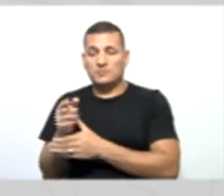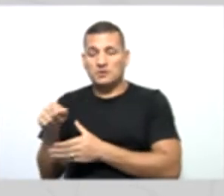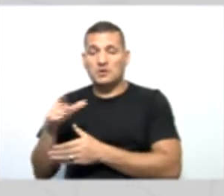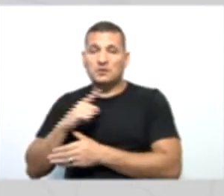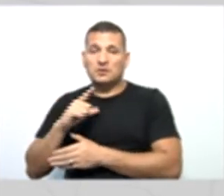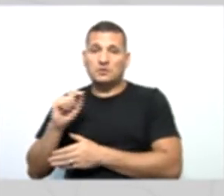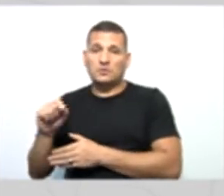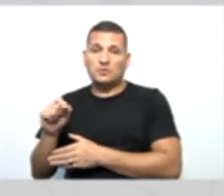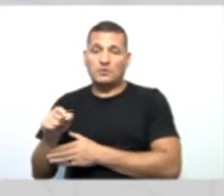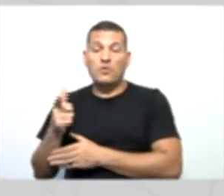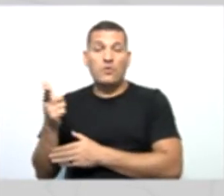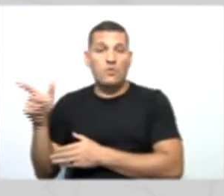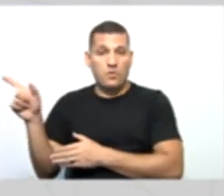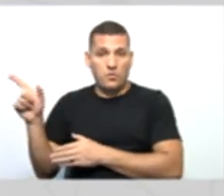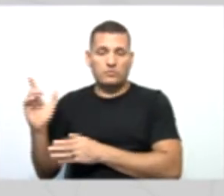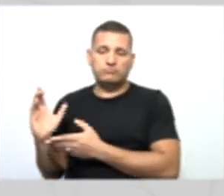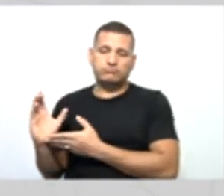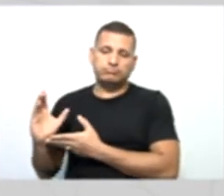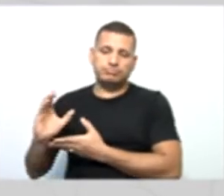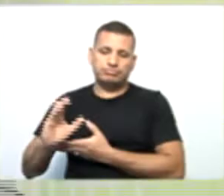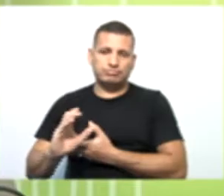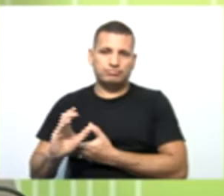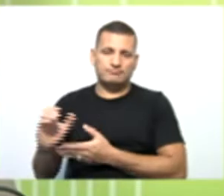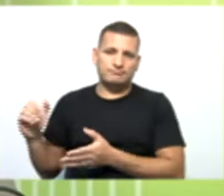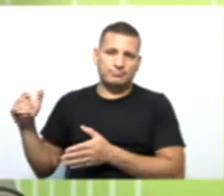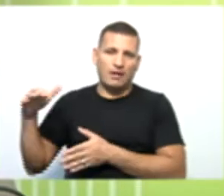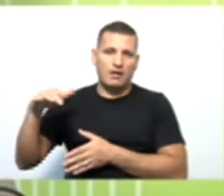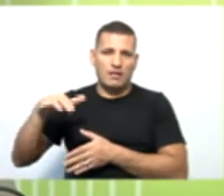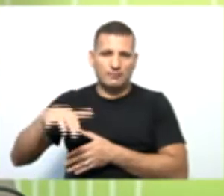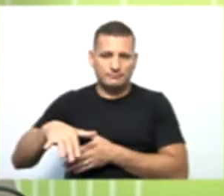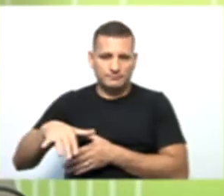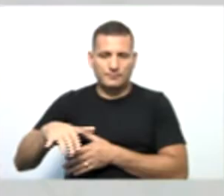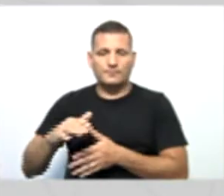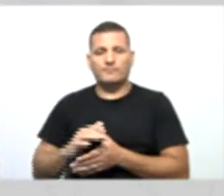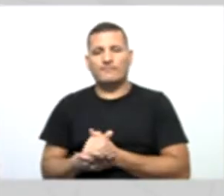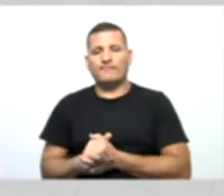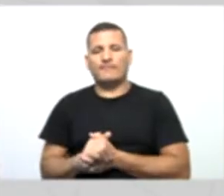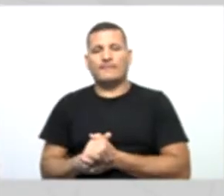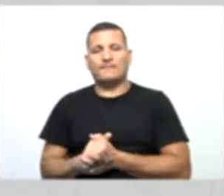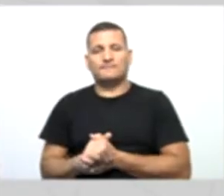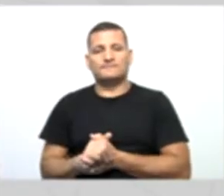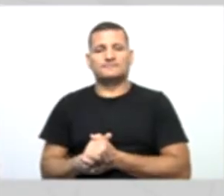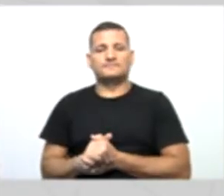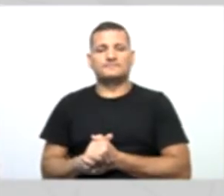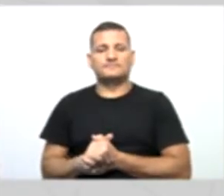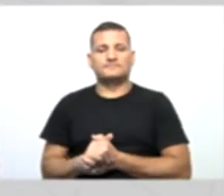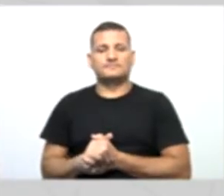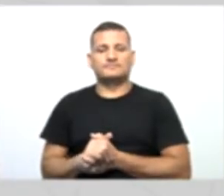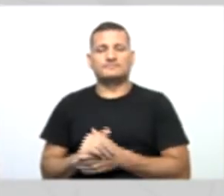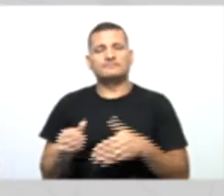atrai outros empreendedores para aquele local. E aí